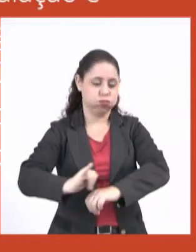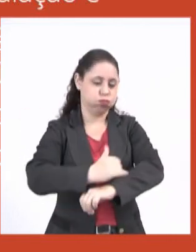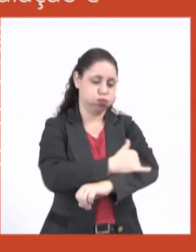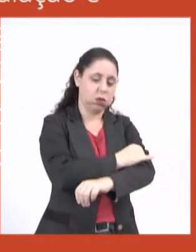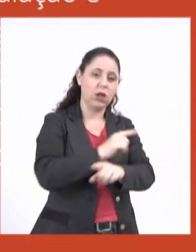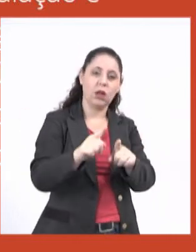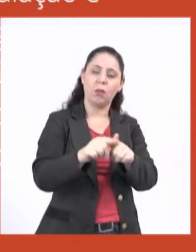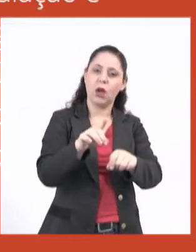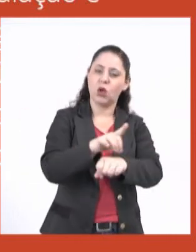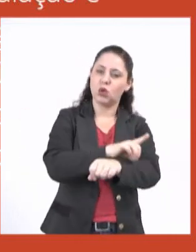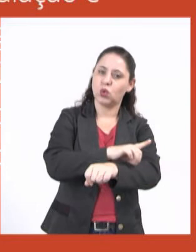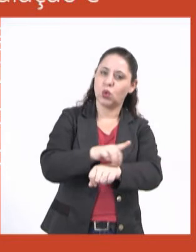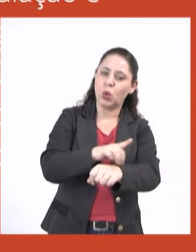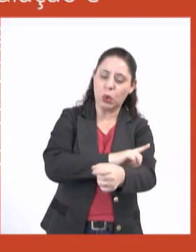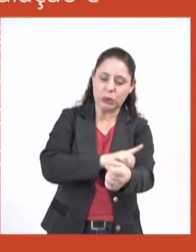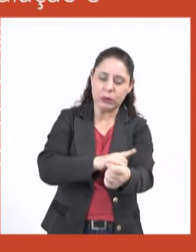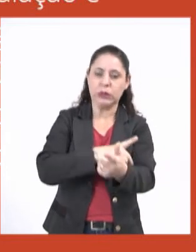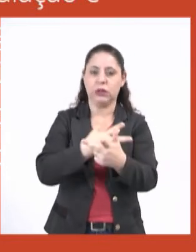doenças crônicas.